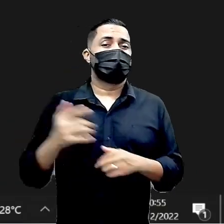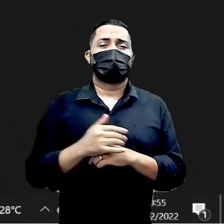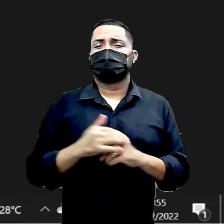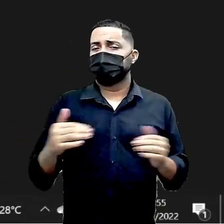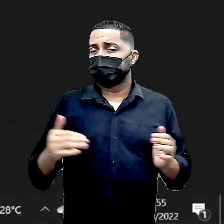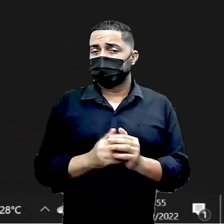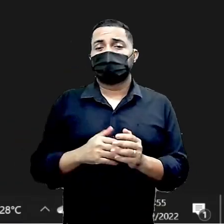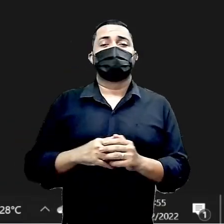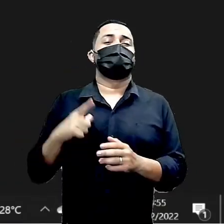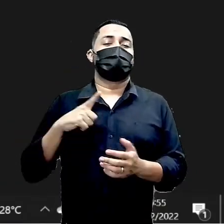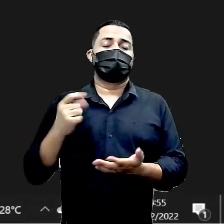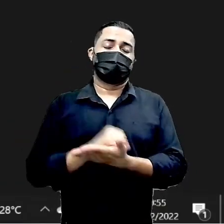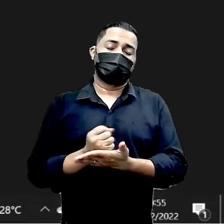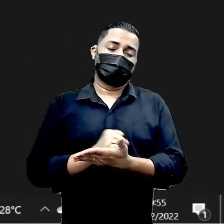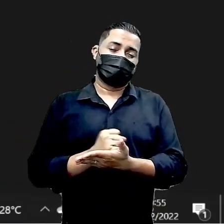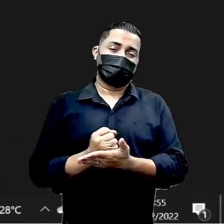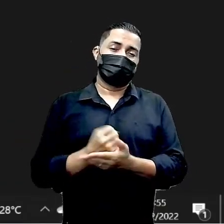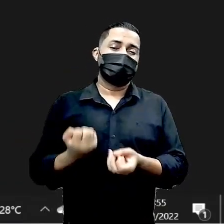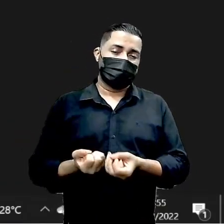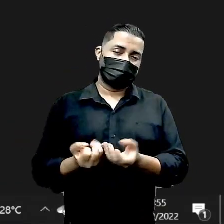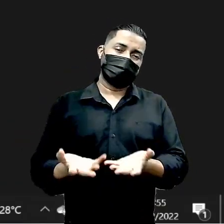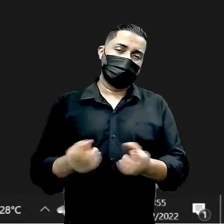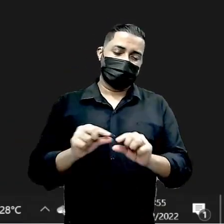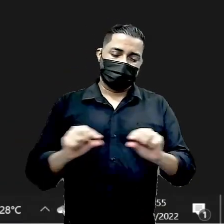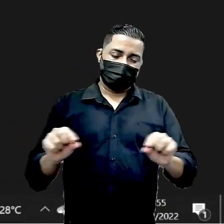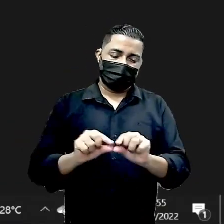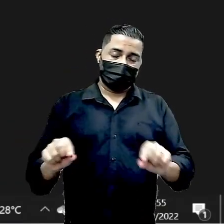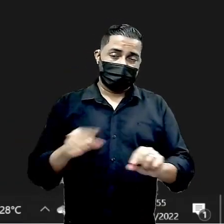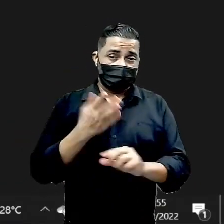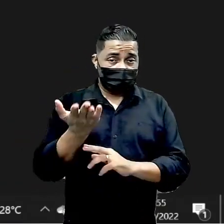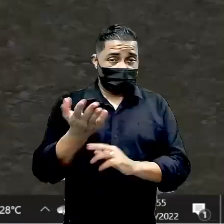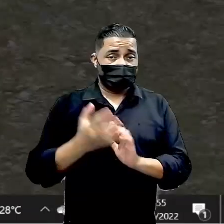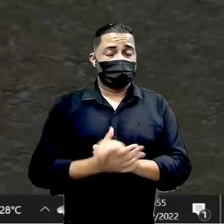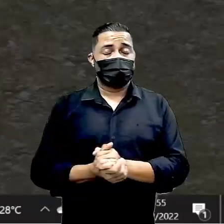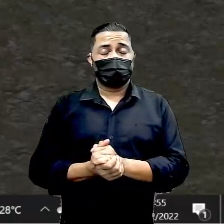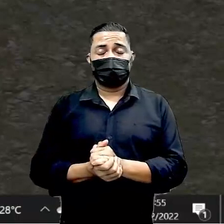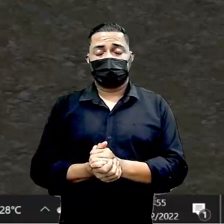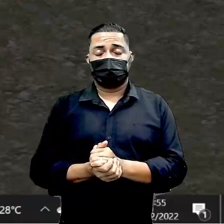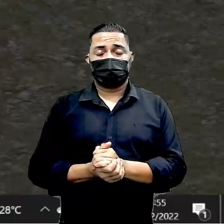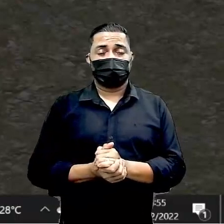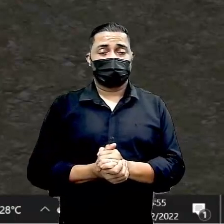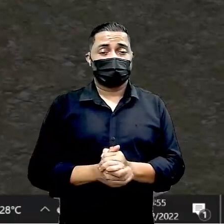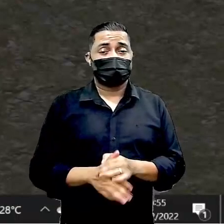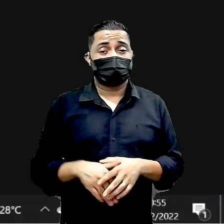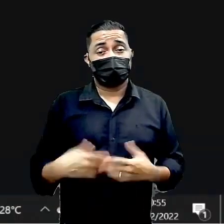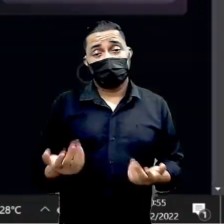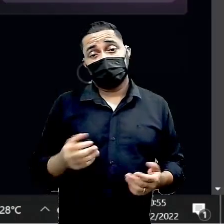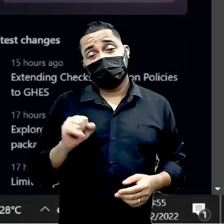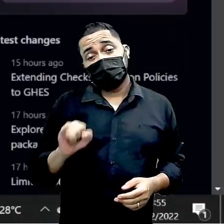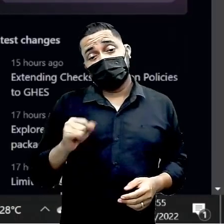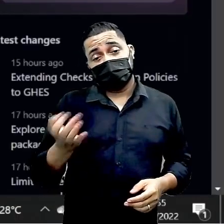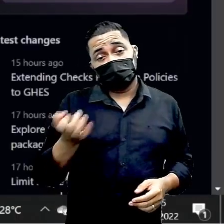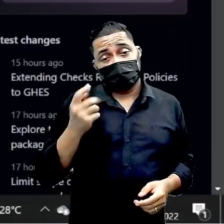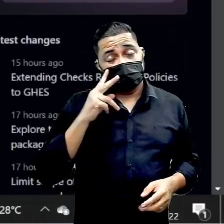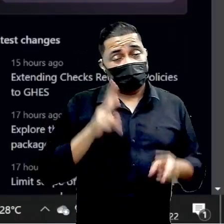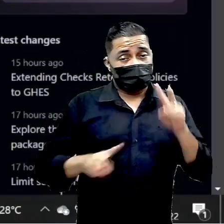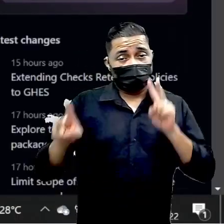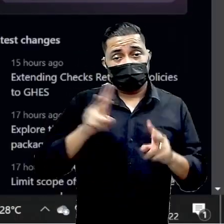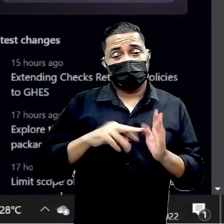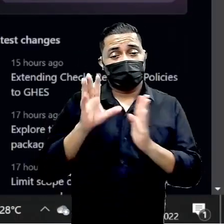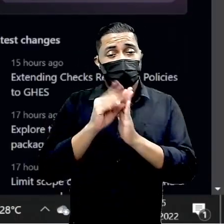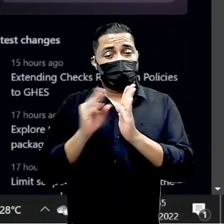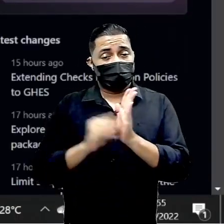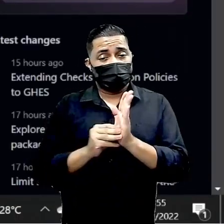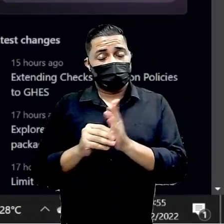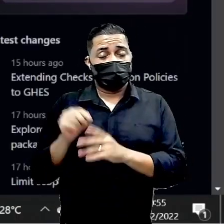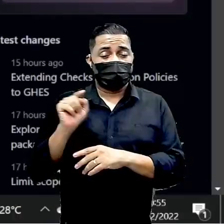vão estar lá nesse gamezinho que a gente deixou aí na descrição para vocês. Bom, caso você queira visualizar o código, você vai aqui